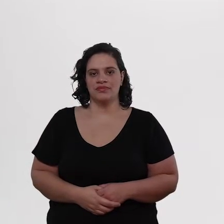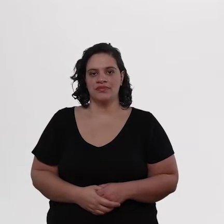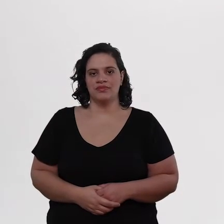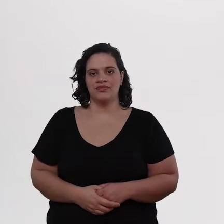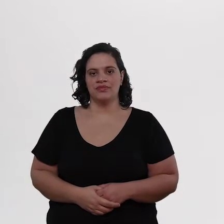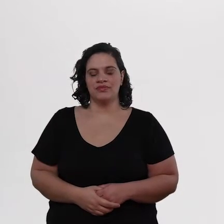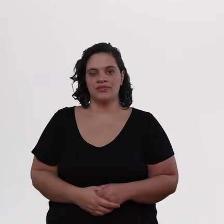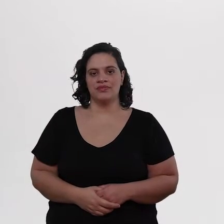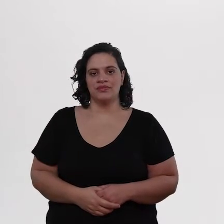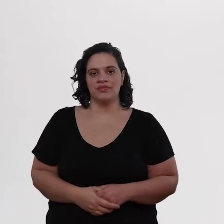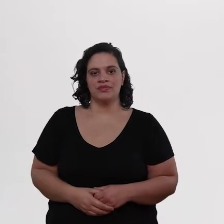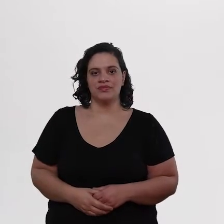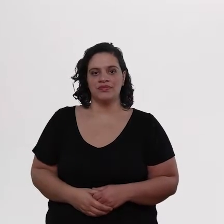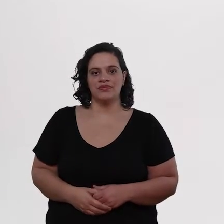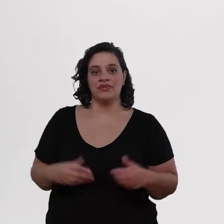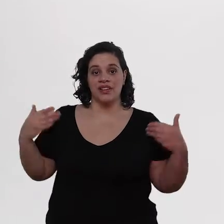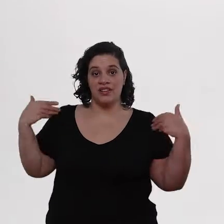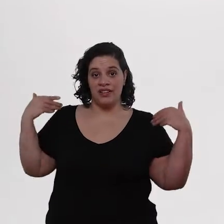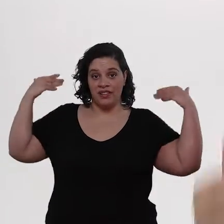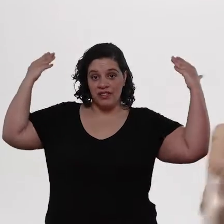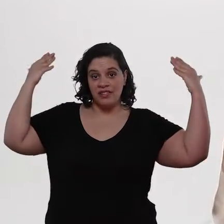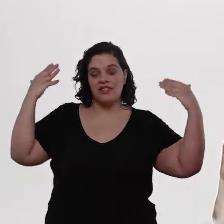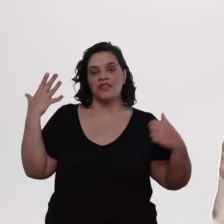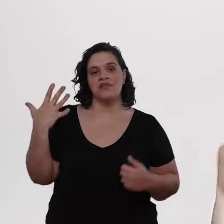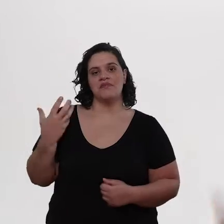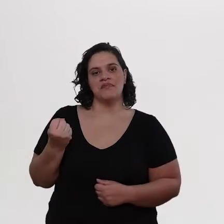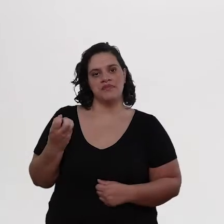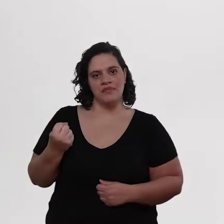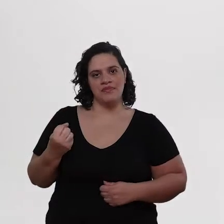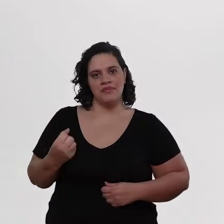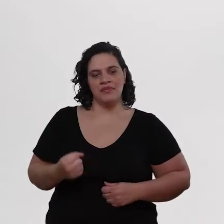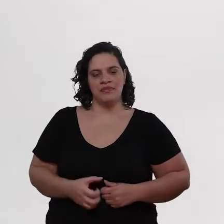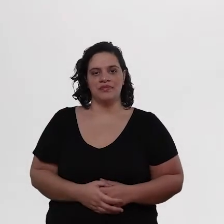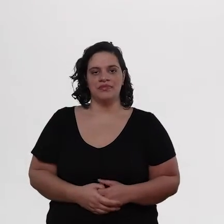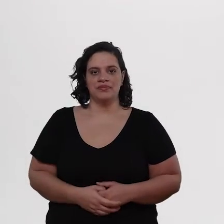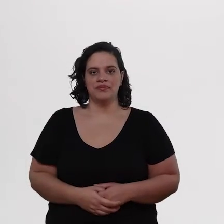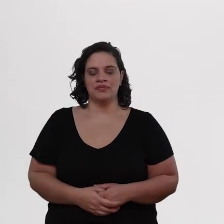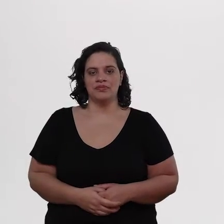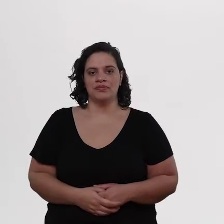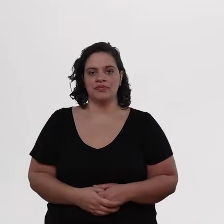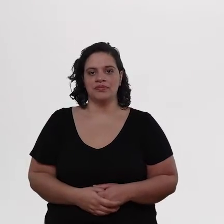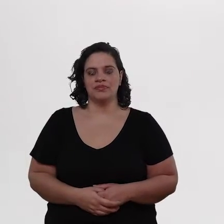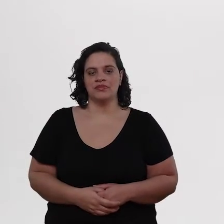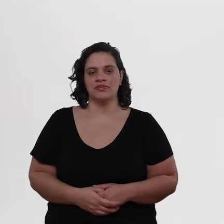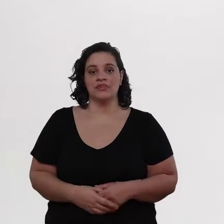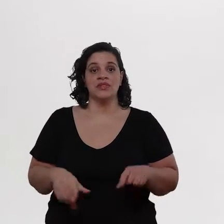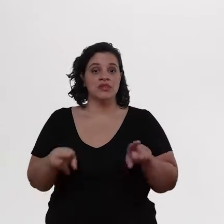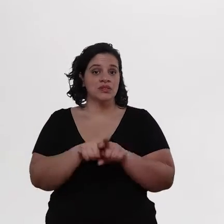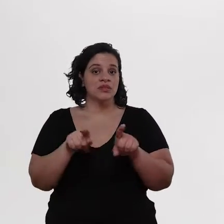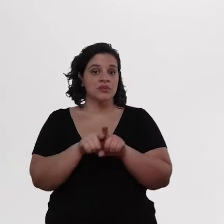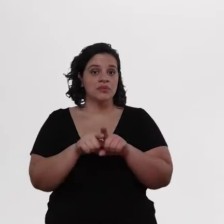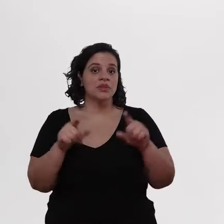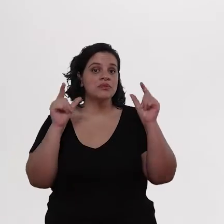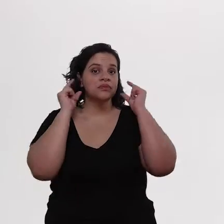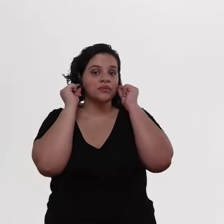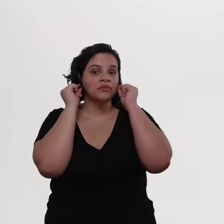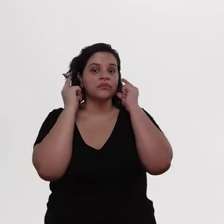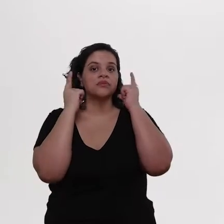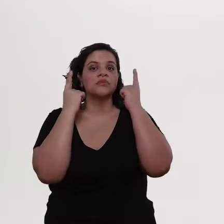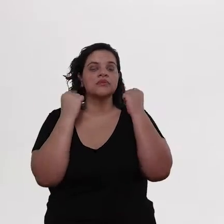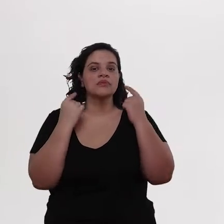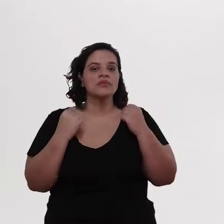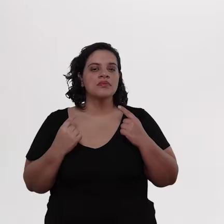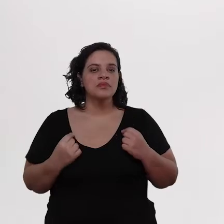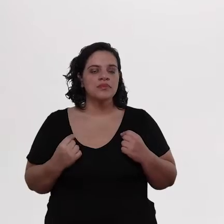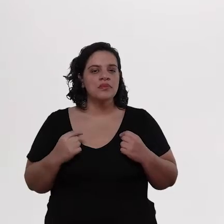escrita SESC. Em minha ambientação, ao fundo, tem uma parede branca. Também trago em minhas orelhas um par